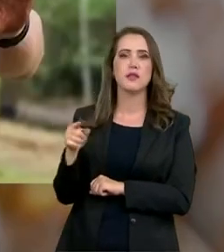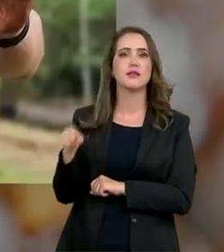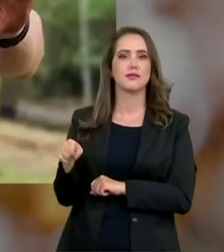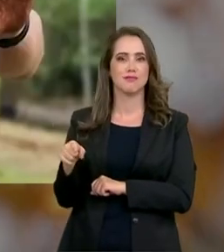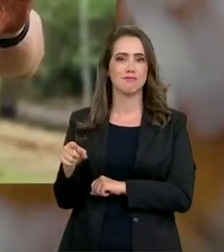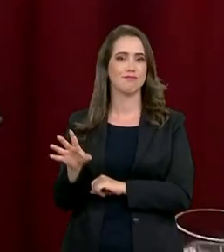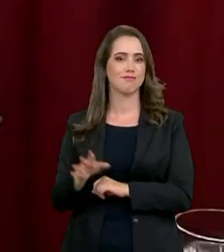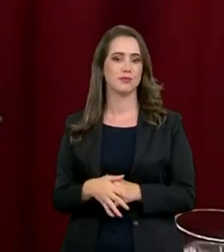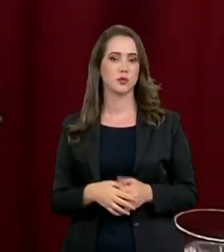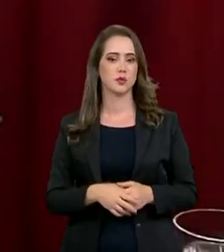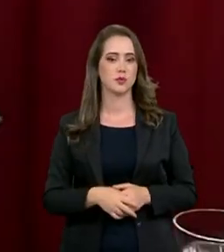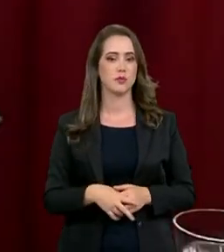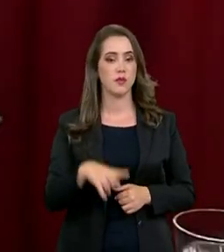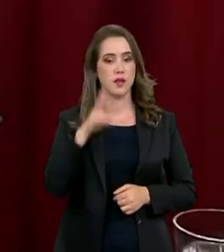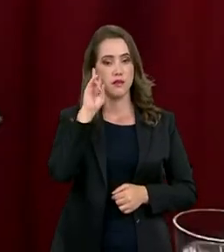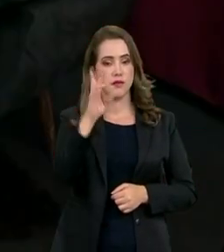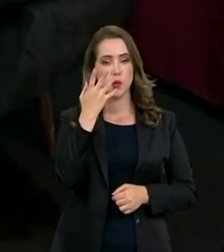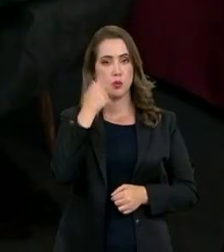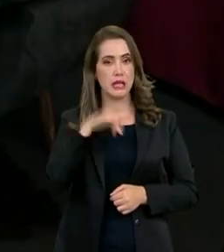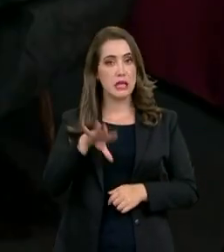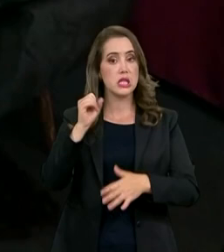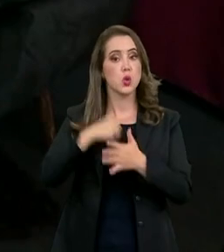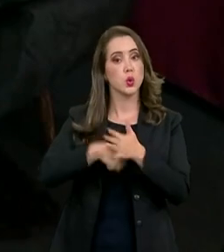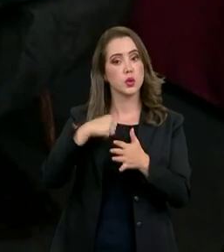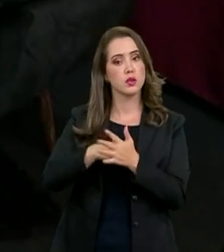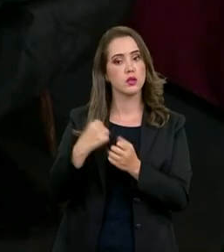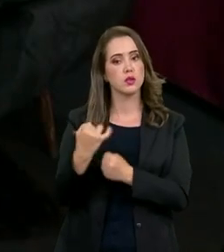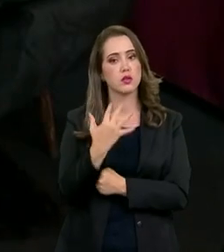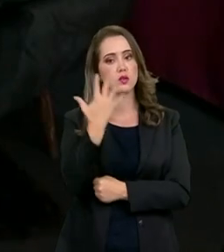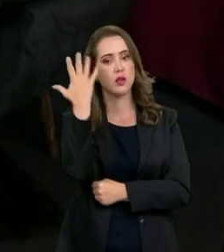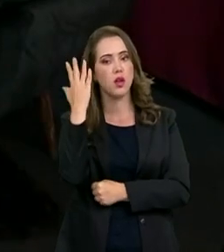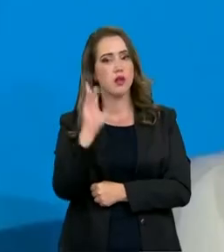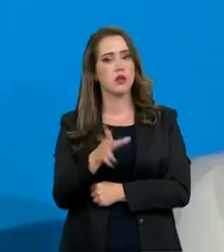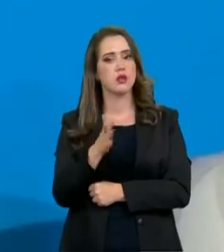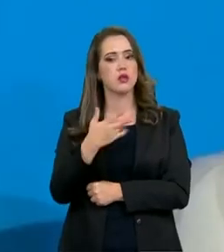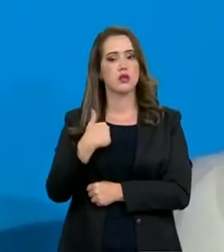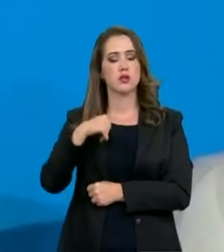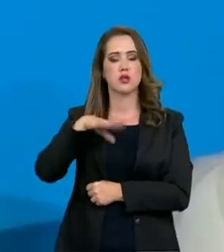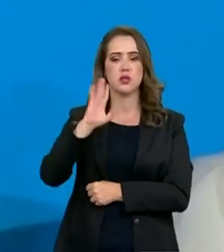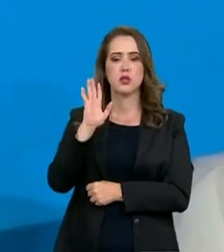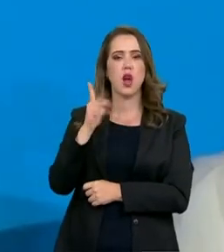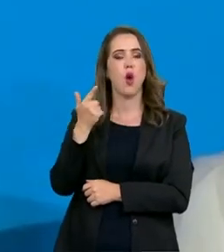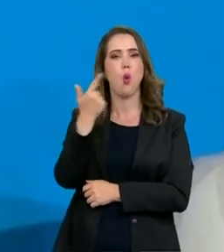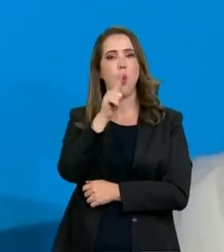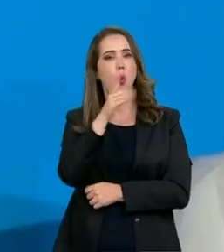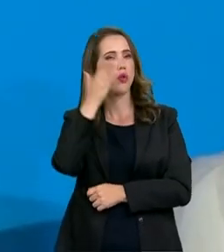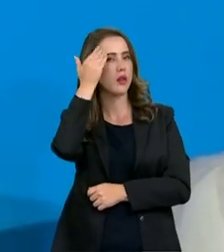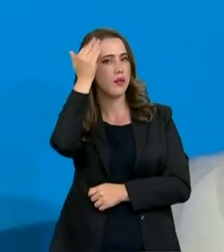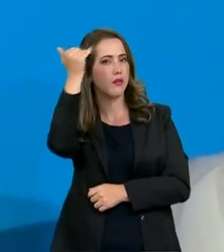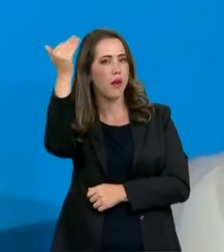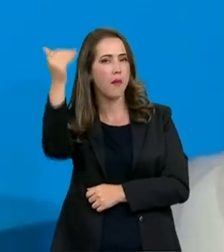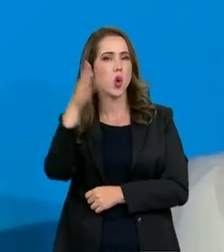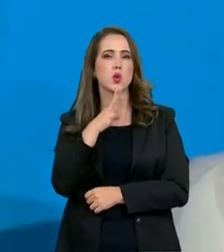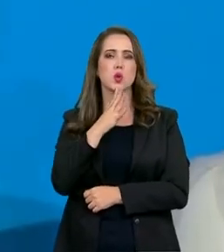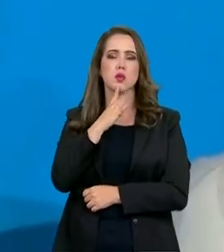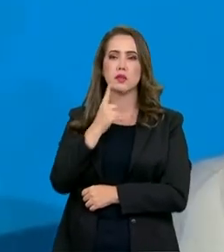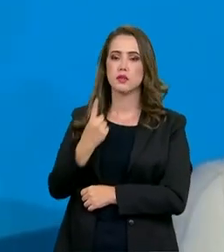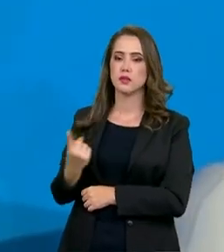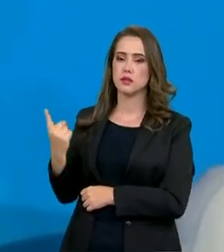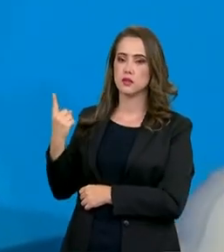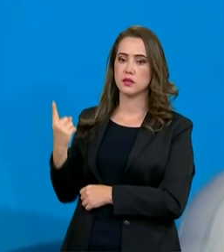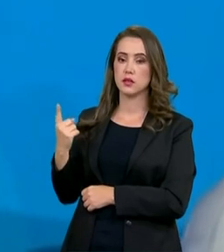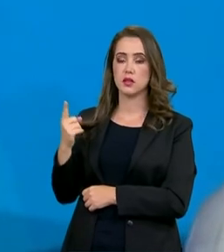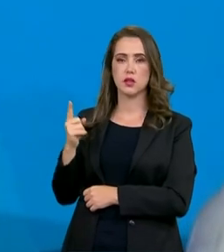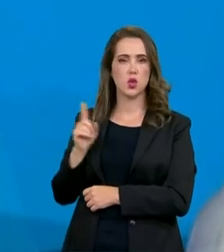gente. Vendo uma menina tão jovem lutando pelo meio ambiente, já deve vir outra bem famosa à mente, Greta Thunberg. E não é